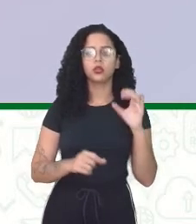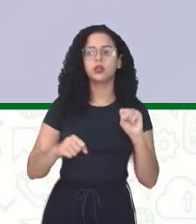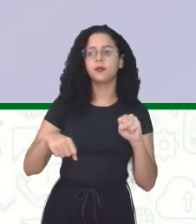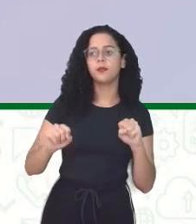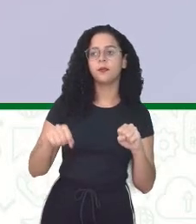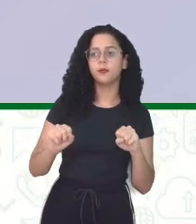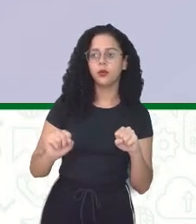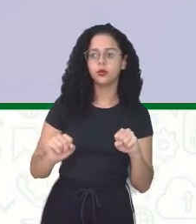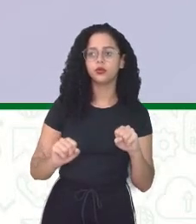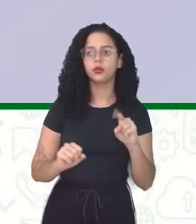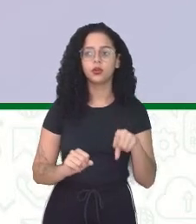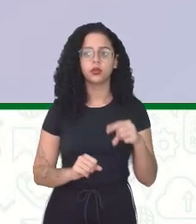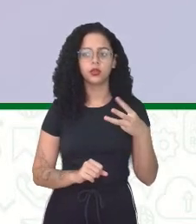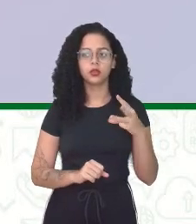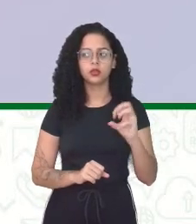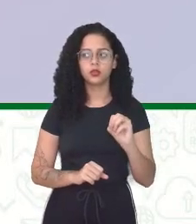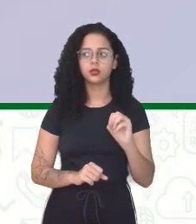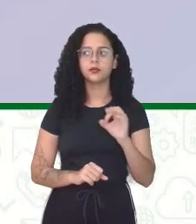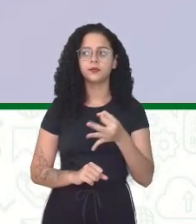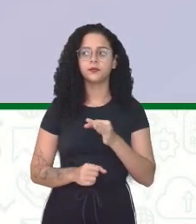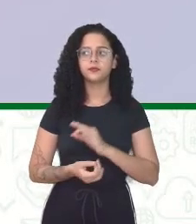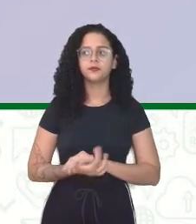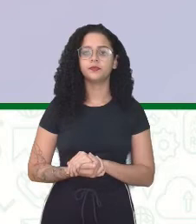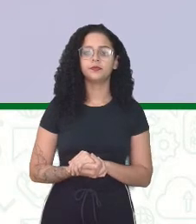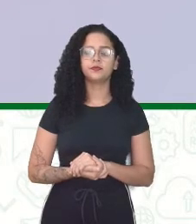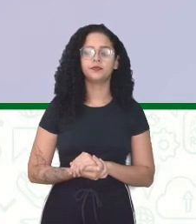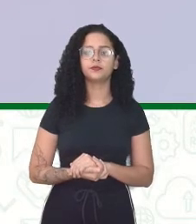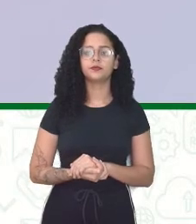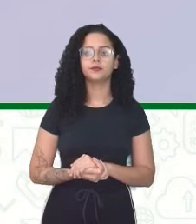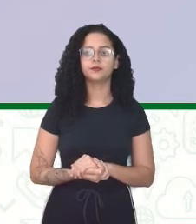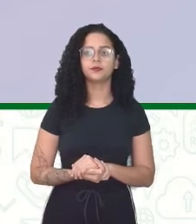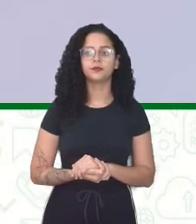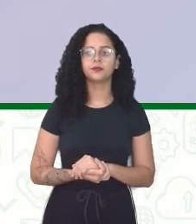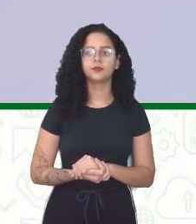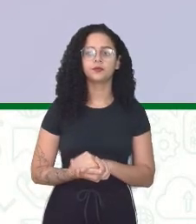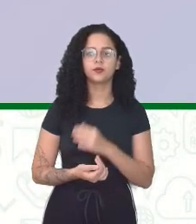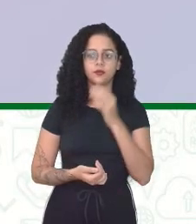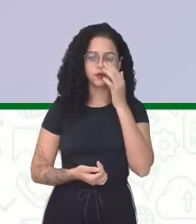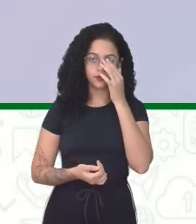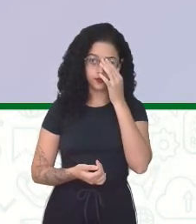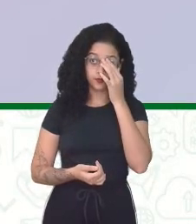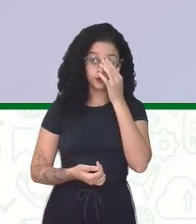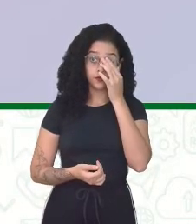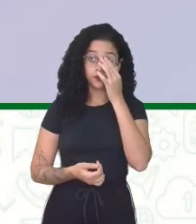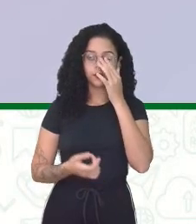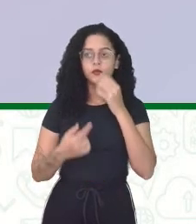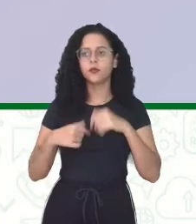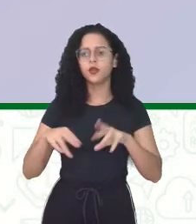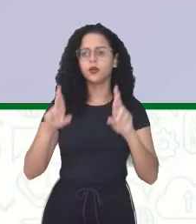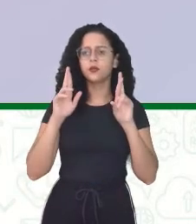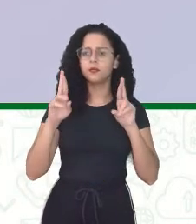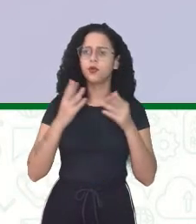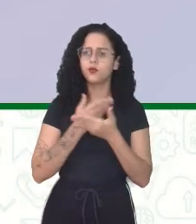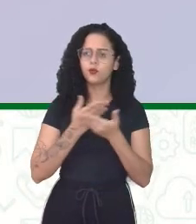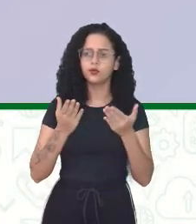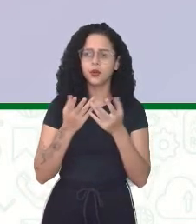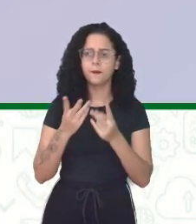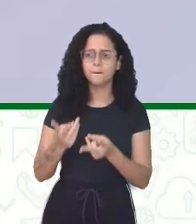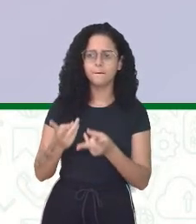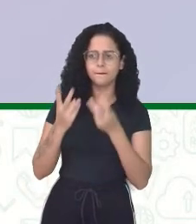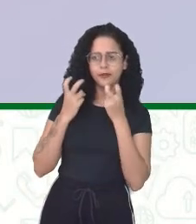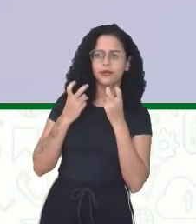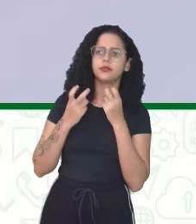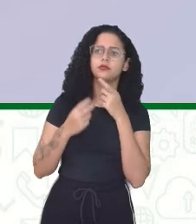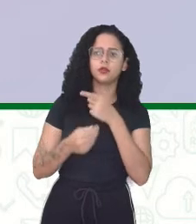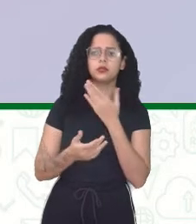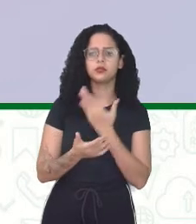motos era 30, não é isso? Tá? Então, eu espero que vocês tenham percebido que